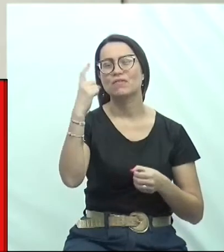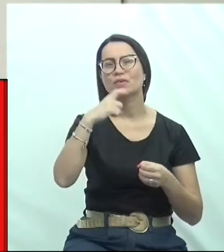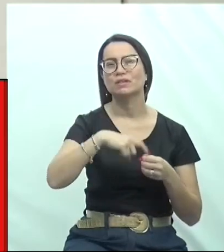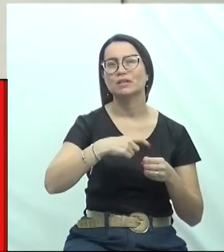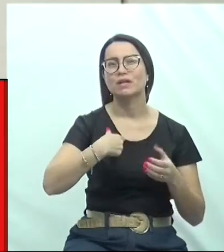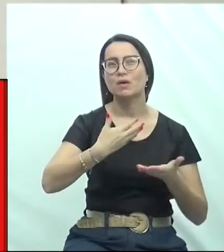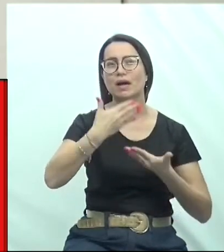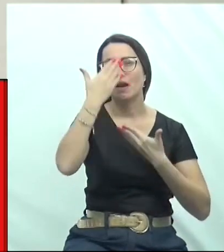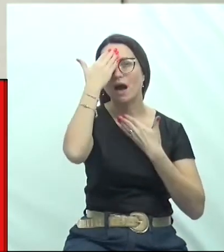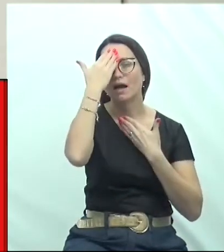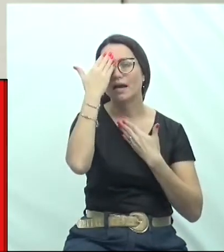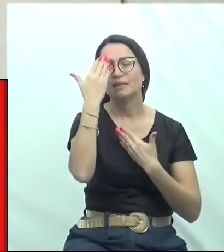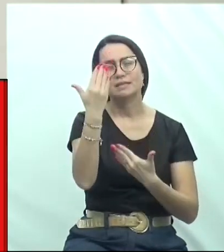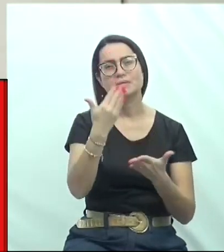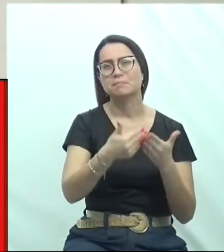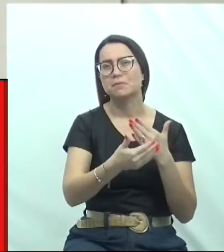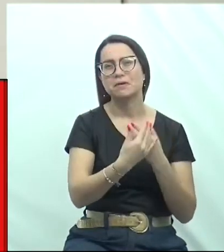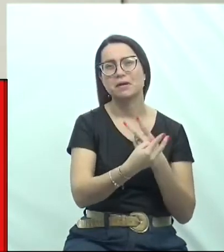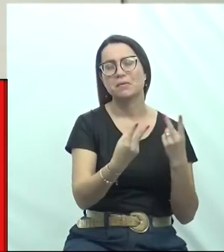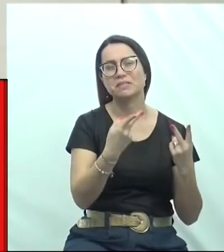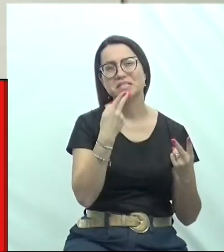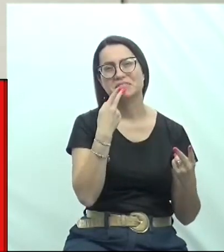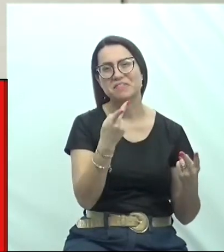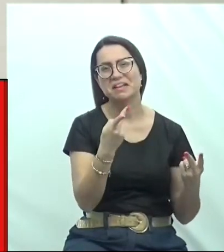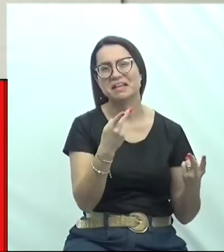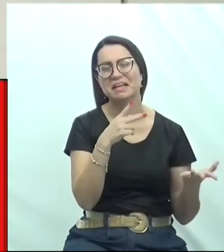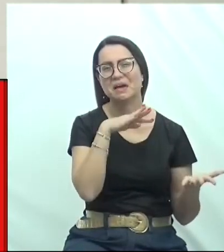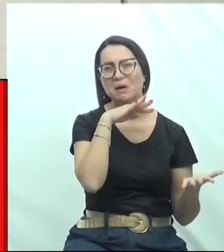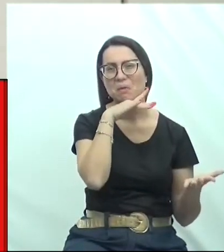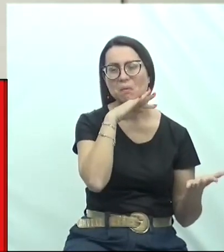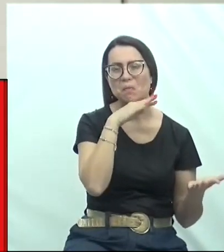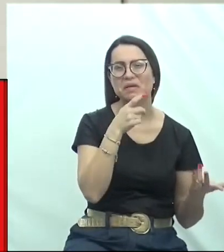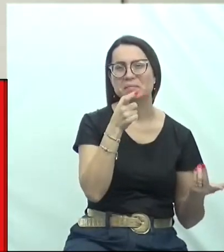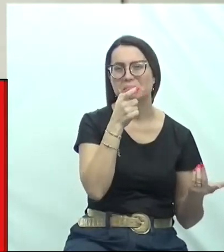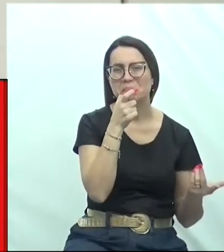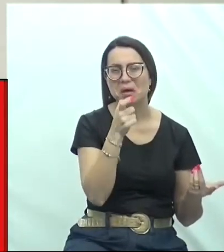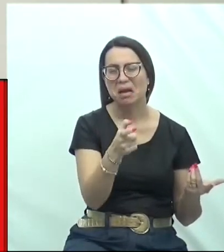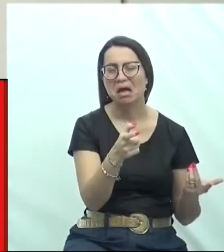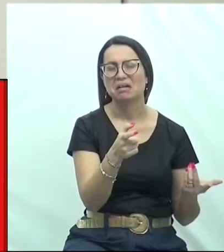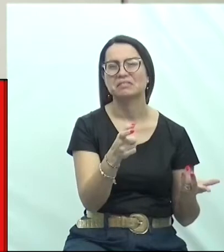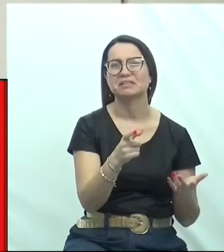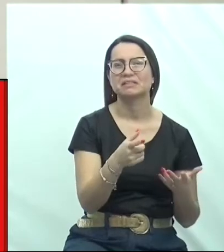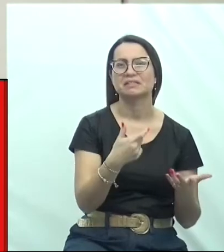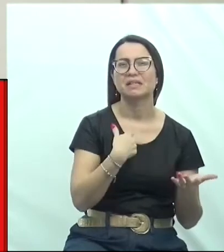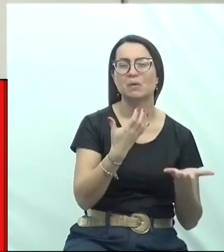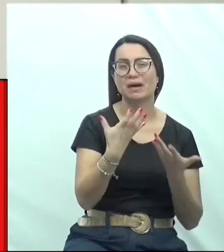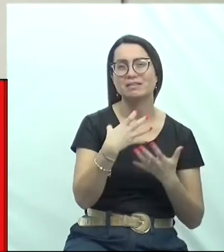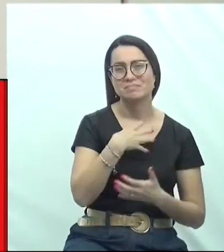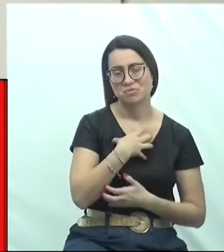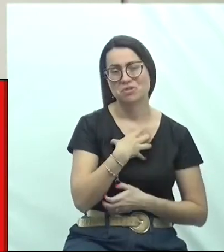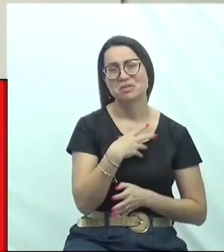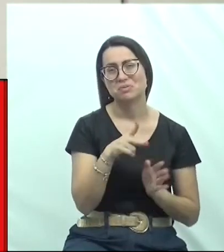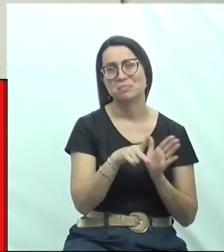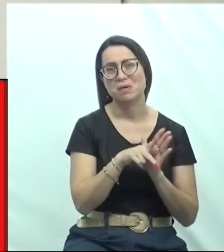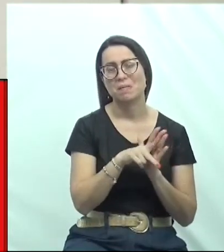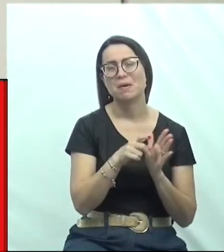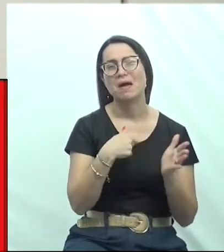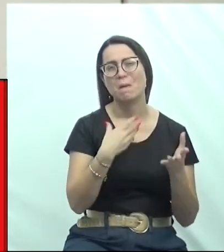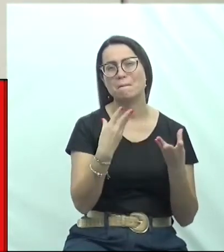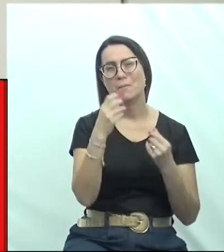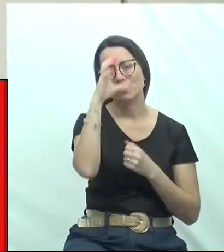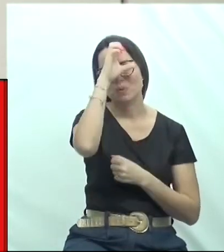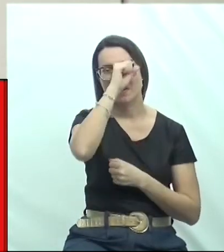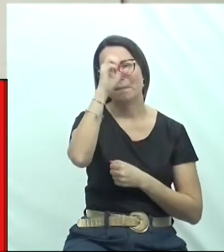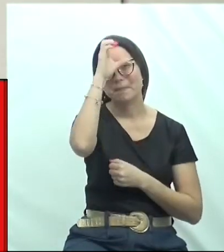desculpa, né, por alguma coisa, se ofendi, se destratei alguém. Quero dizer que esse é o meu jeito, né? Tem muito que aprender ainda,